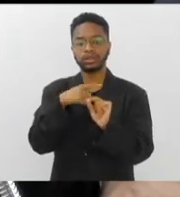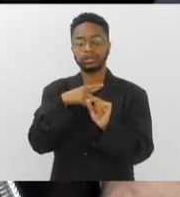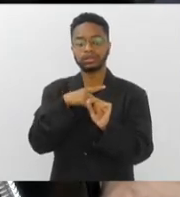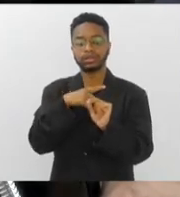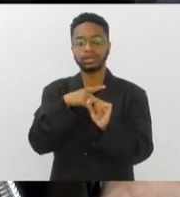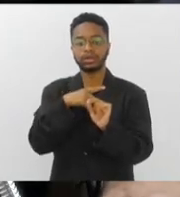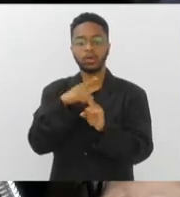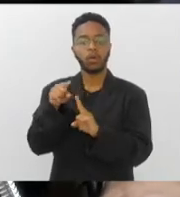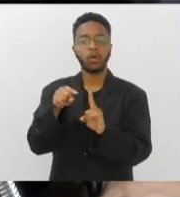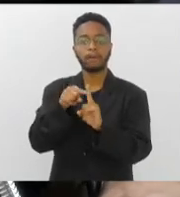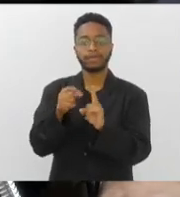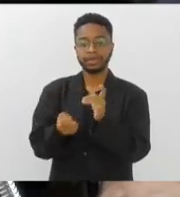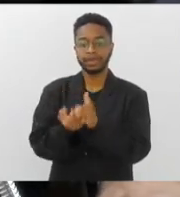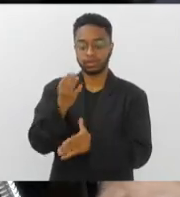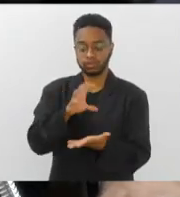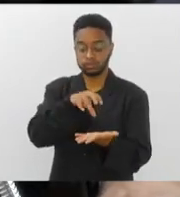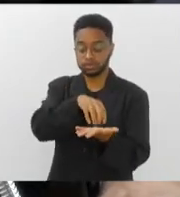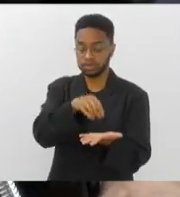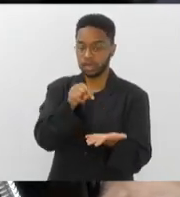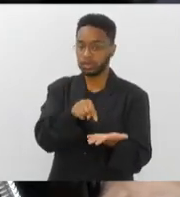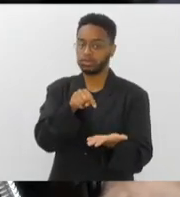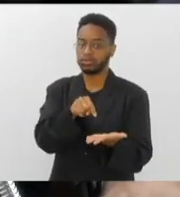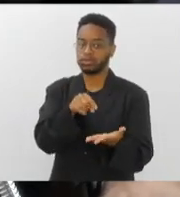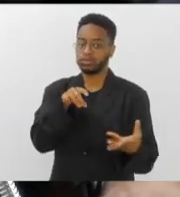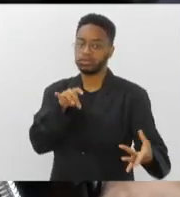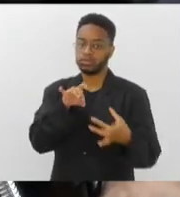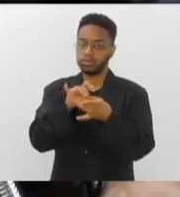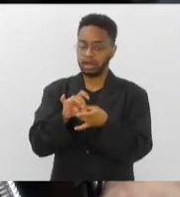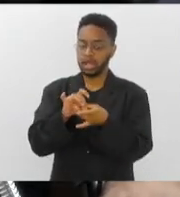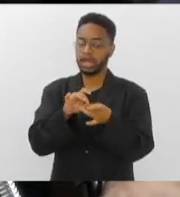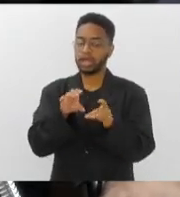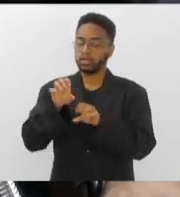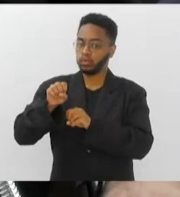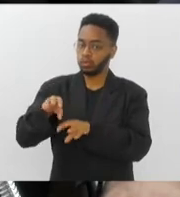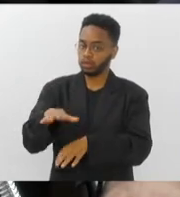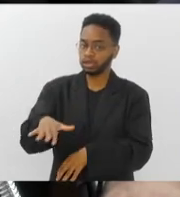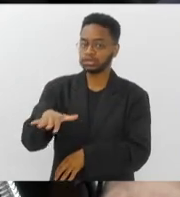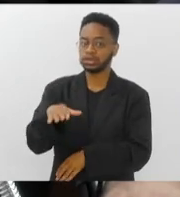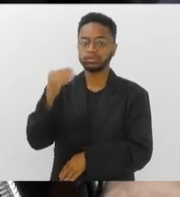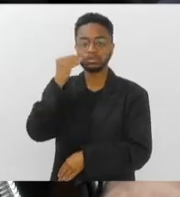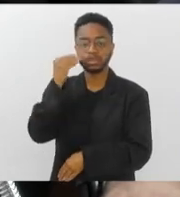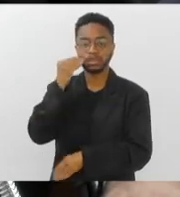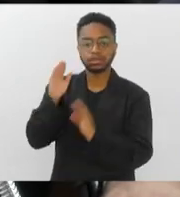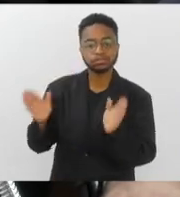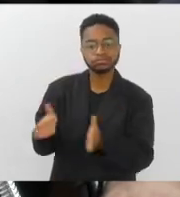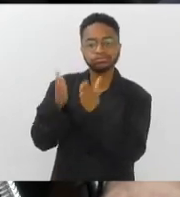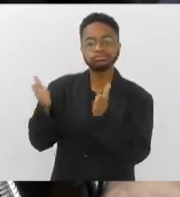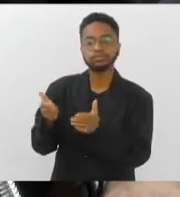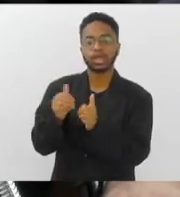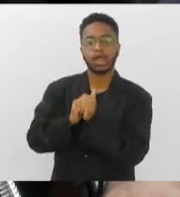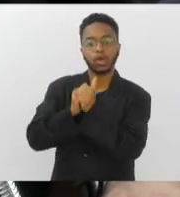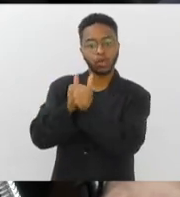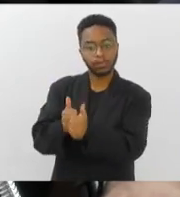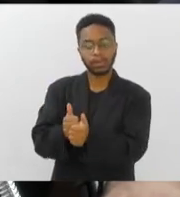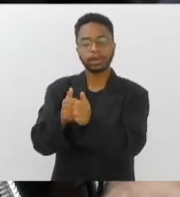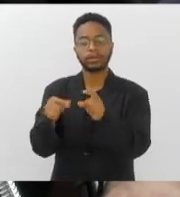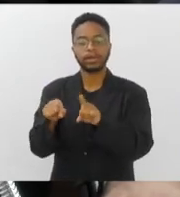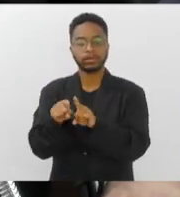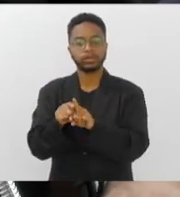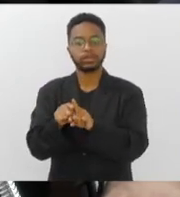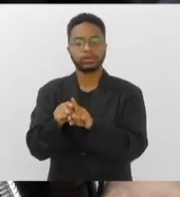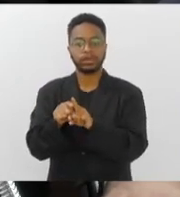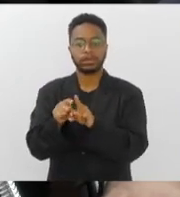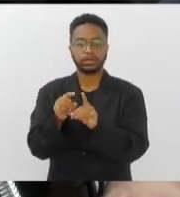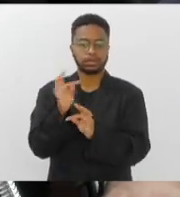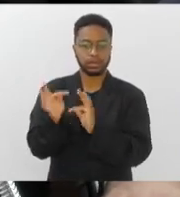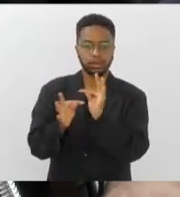intenção de criar um centro vinculado à educação para promover esse acompanhamento e tratamento e fechamento,